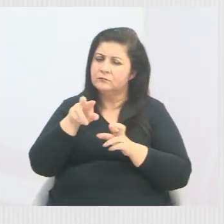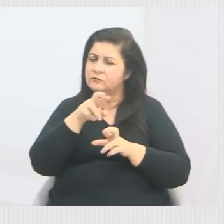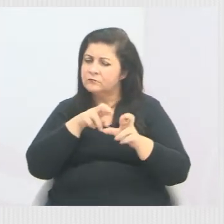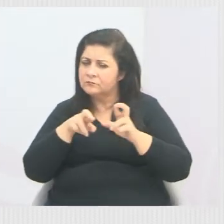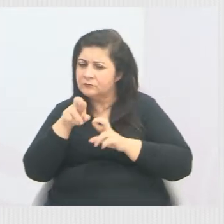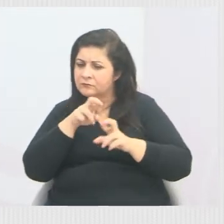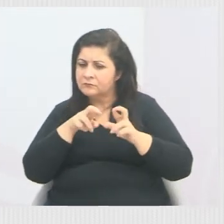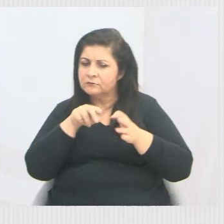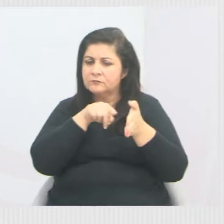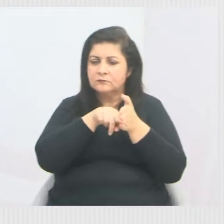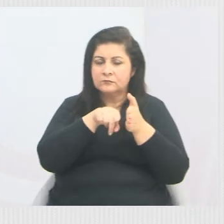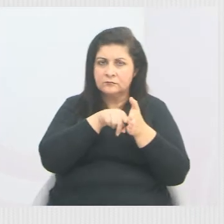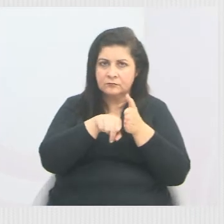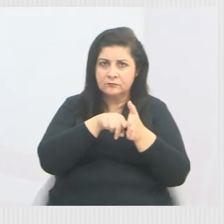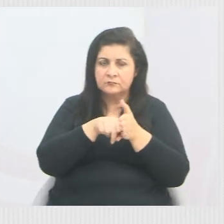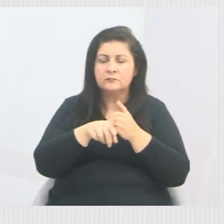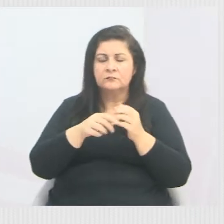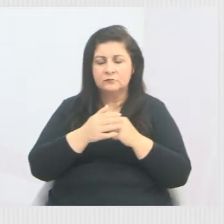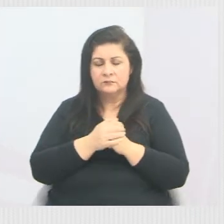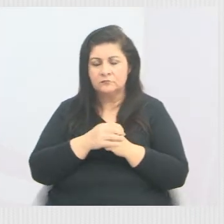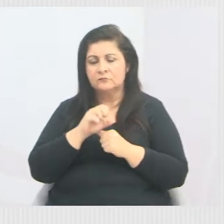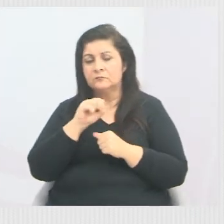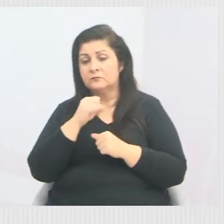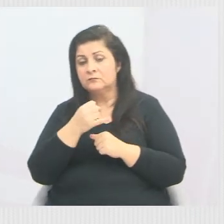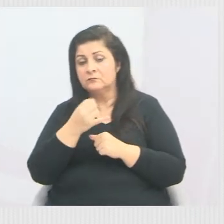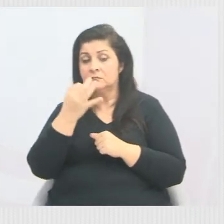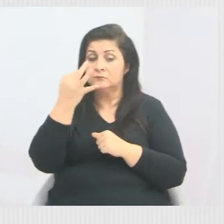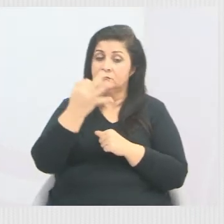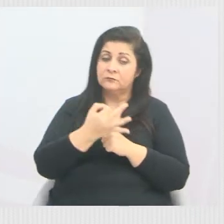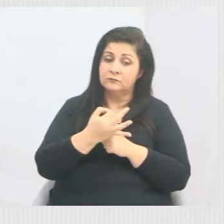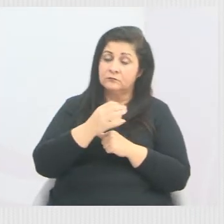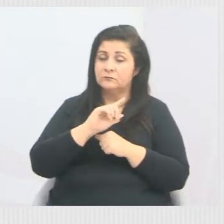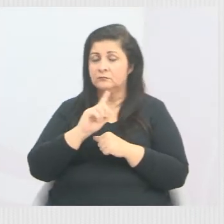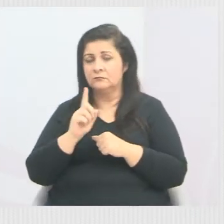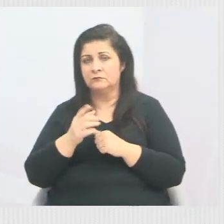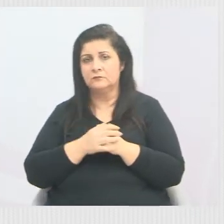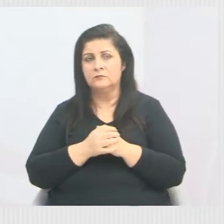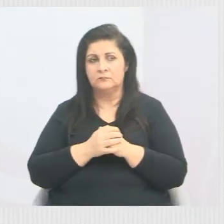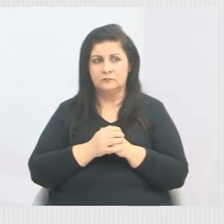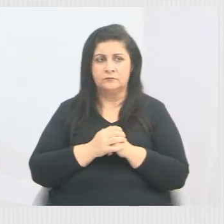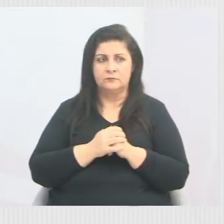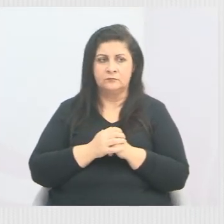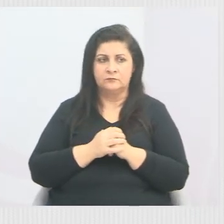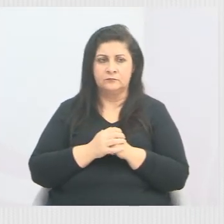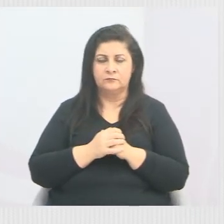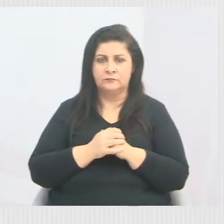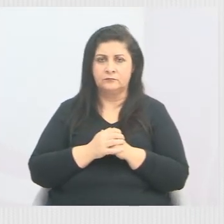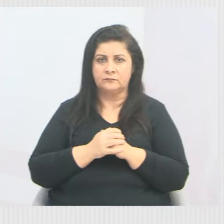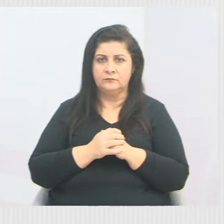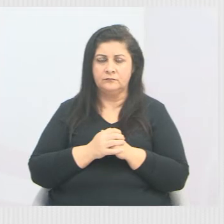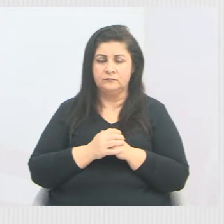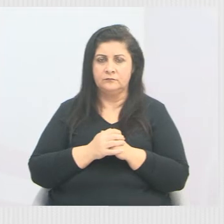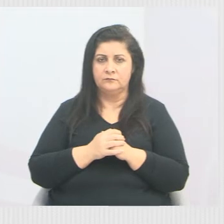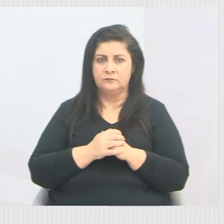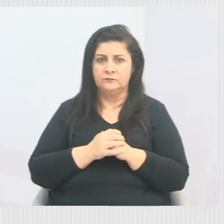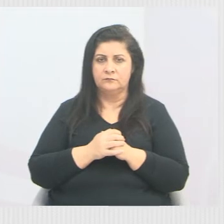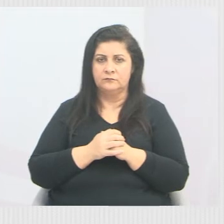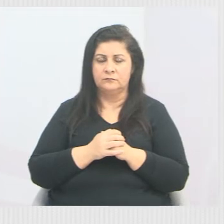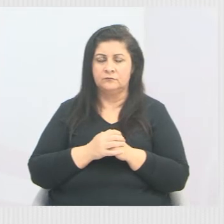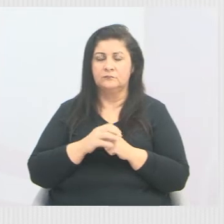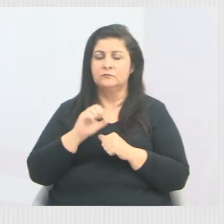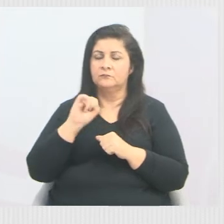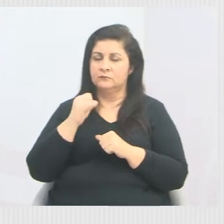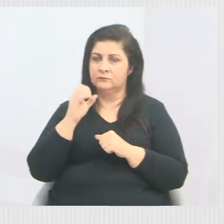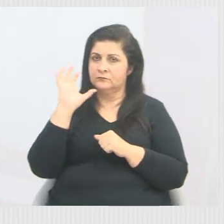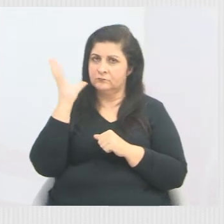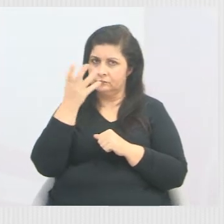né, em conjunto com seus fornecedores, tanto de materiais quanto de serviços, a finalização das suas execuções. Caso isso